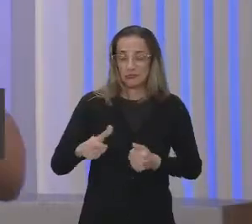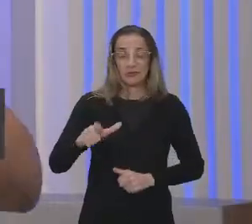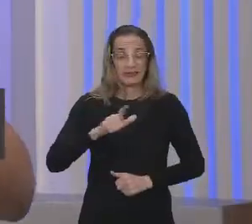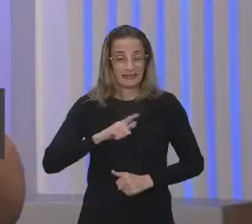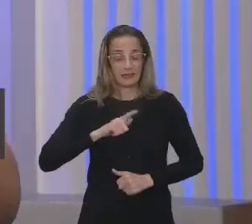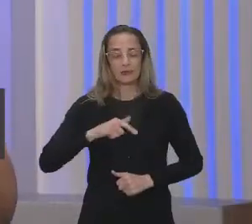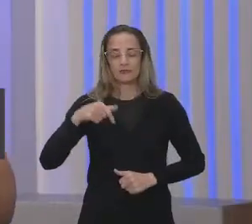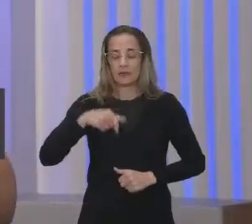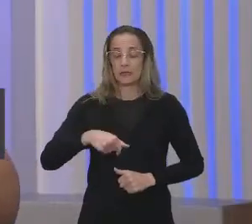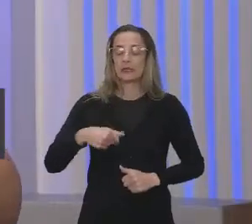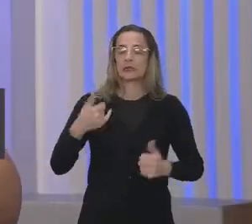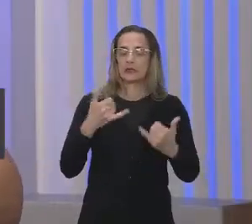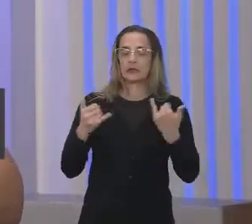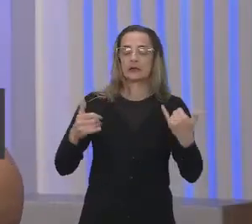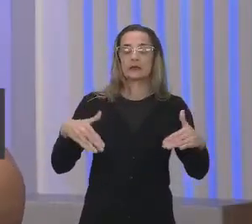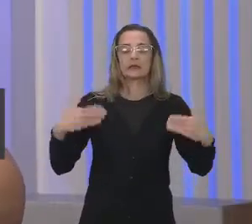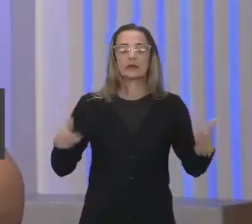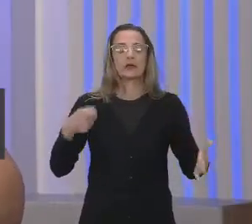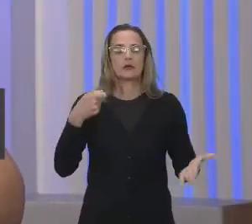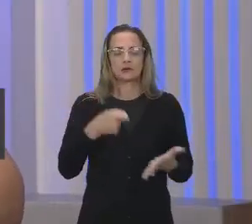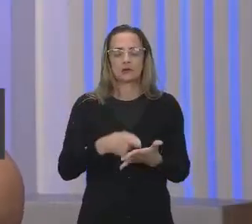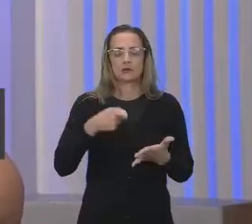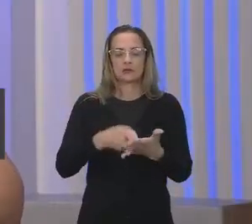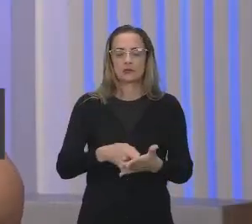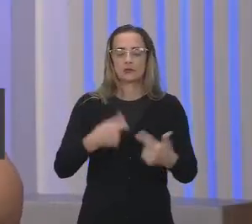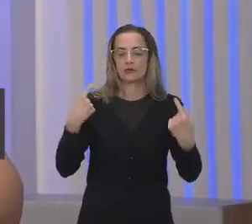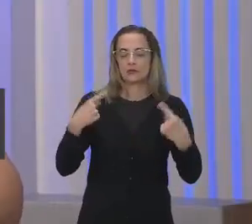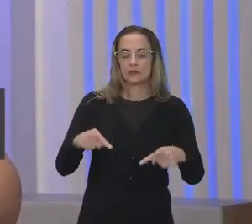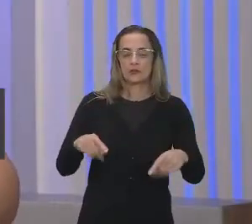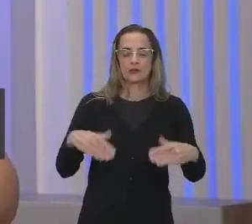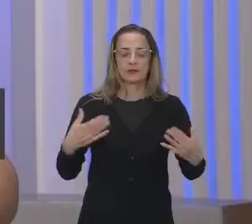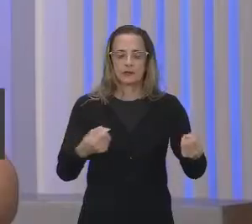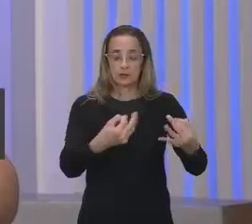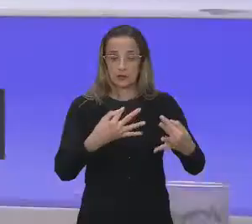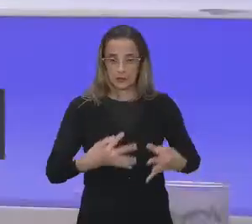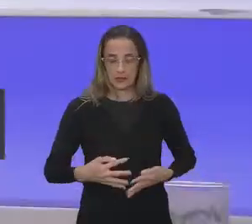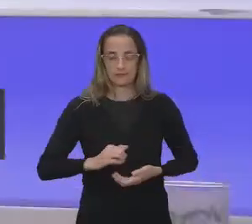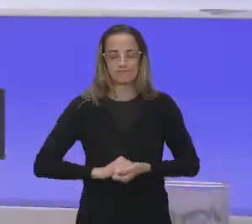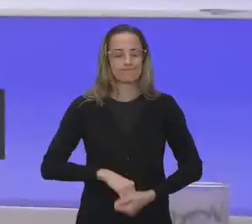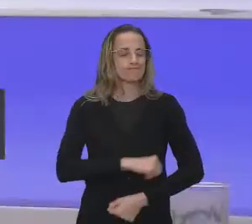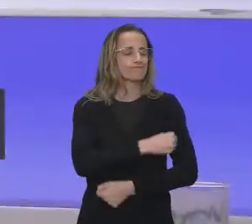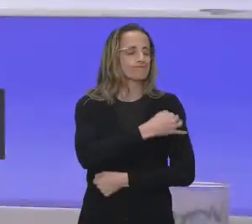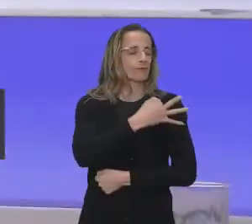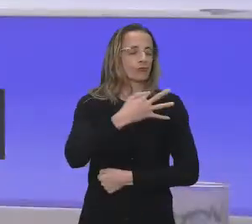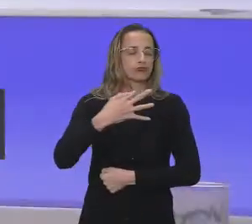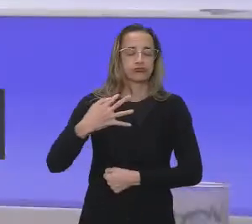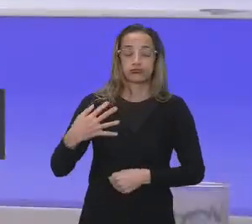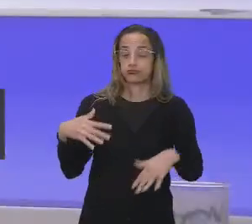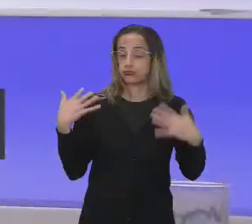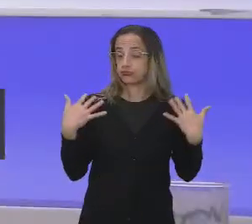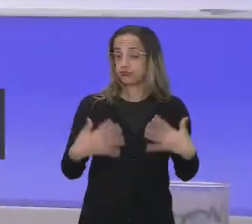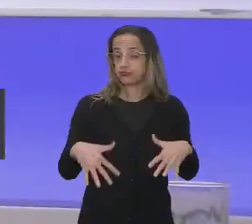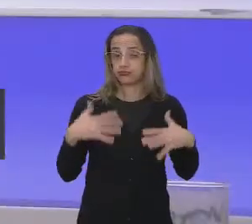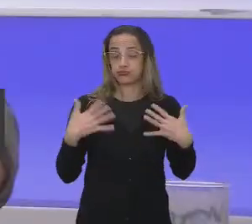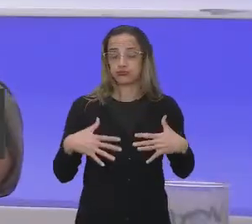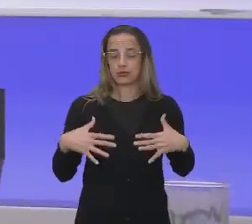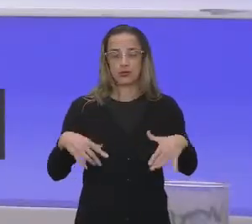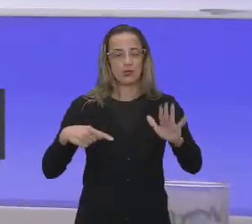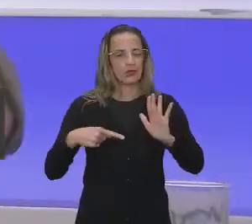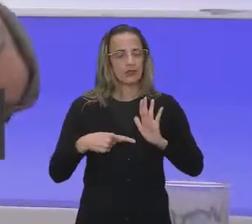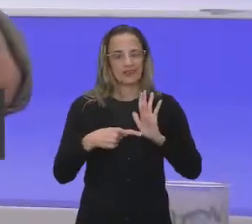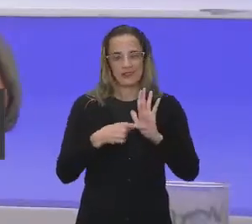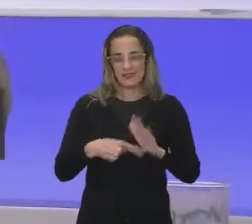energia, né? Então, quais seriam os desafios? Você saberia dizer para a gente? Desafios são vários, aí eu vou colocar